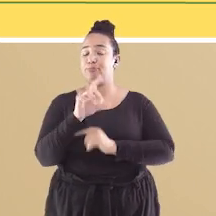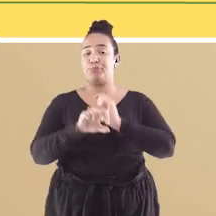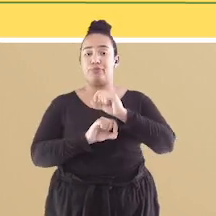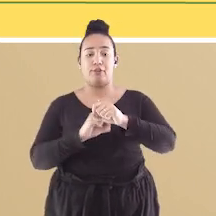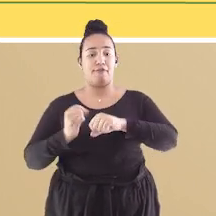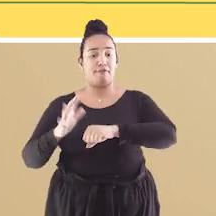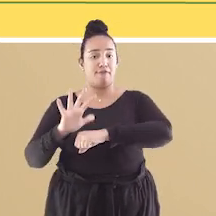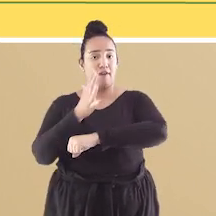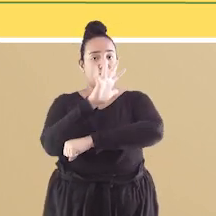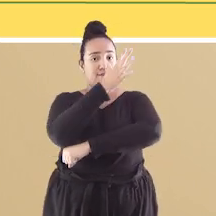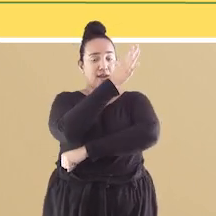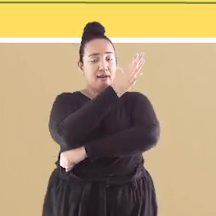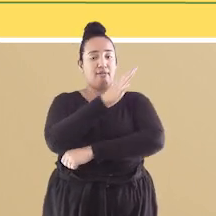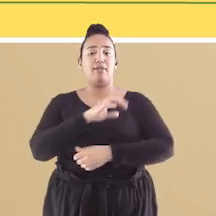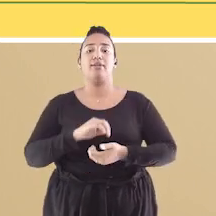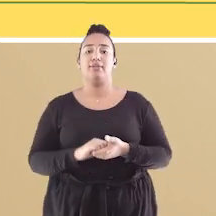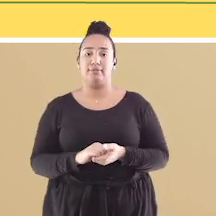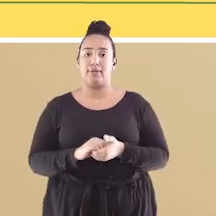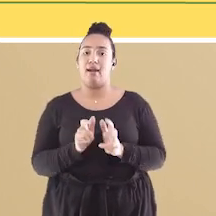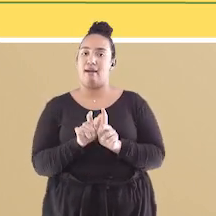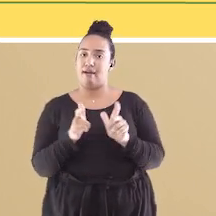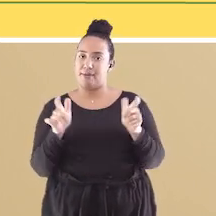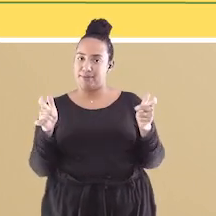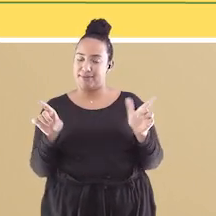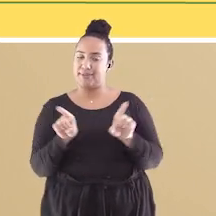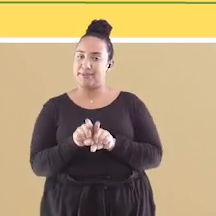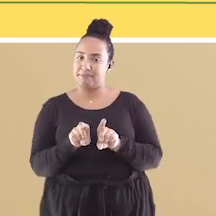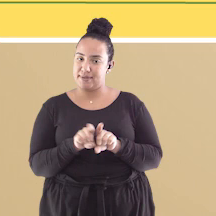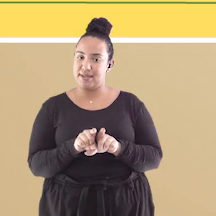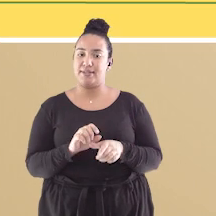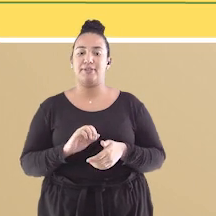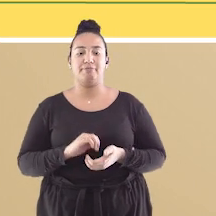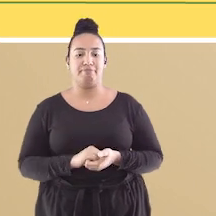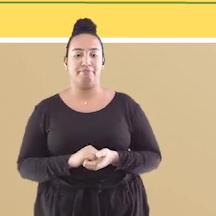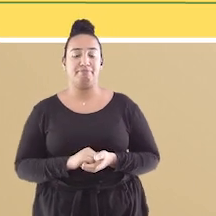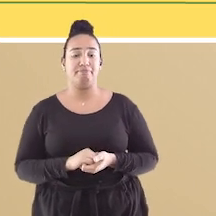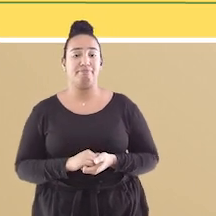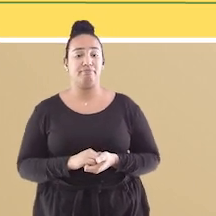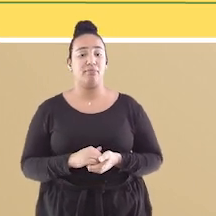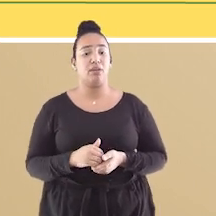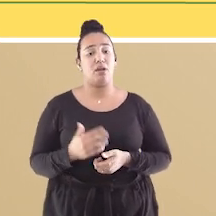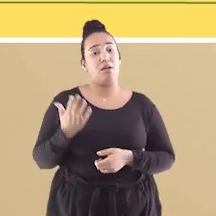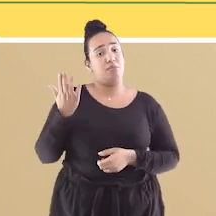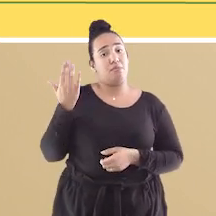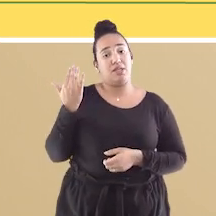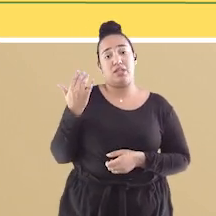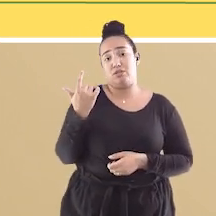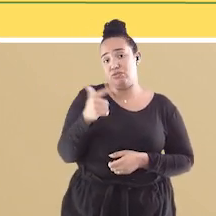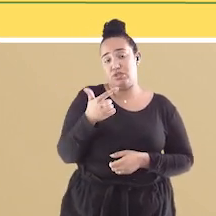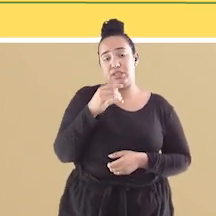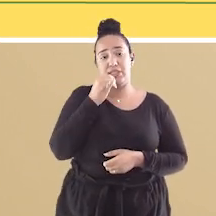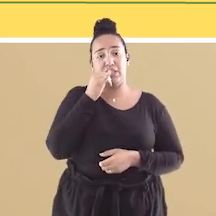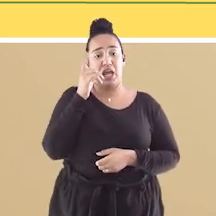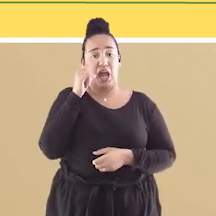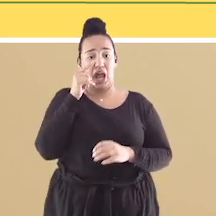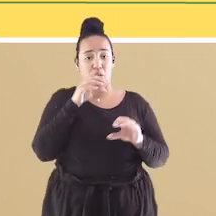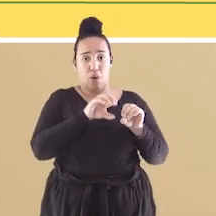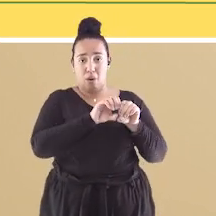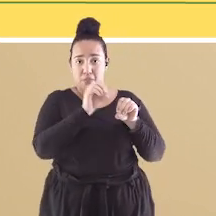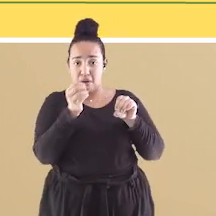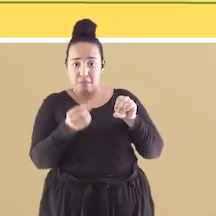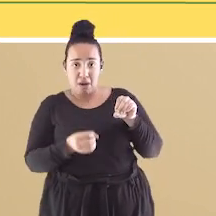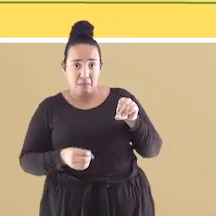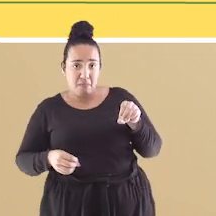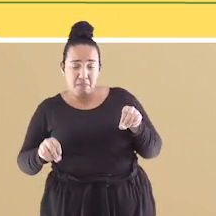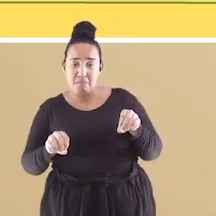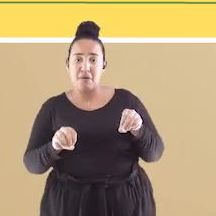moradias informais também foram aumentando, onde a princípio não contava com água encanada, rede de esgoto